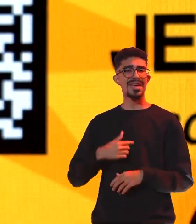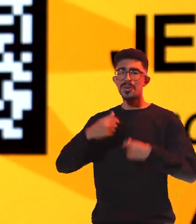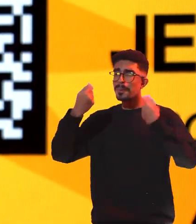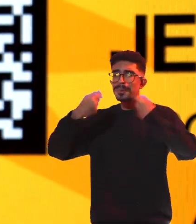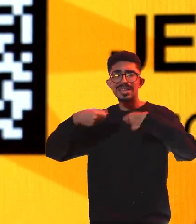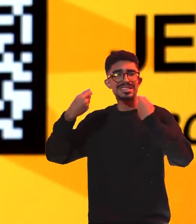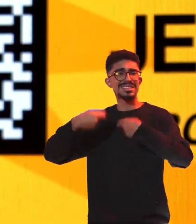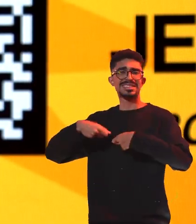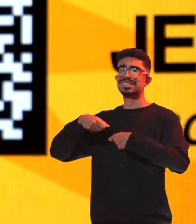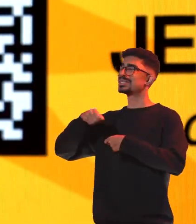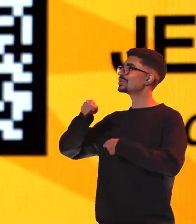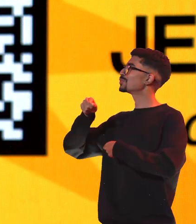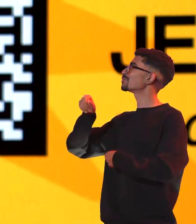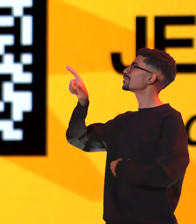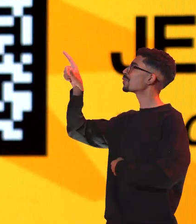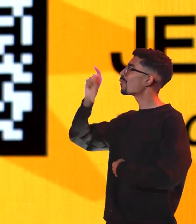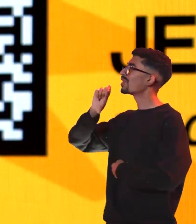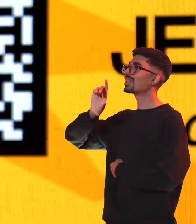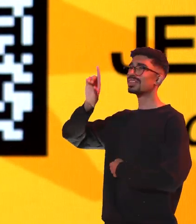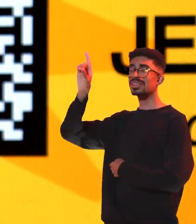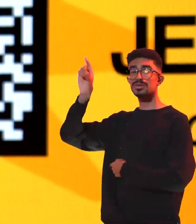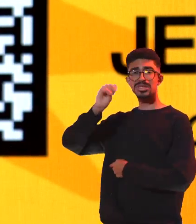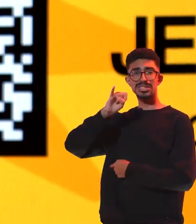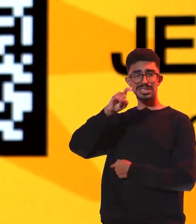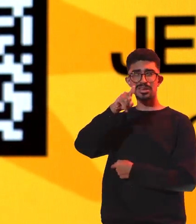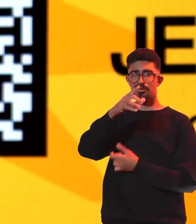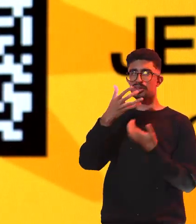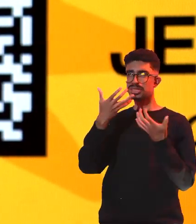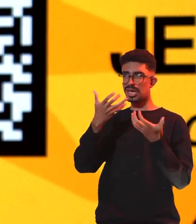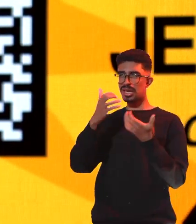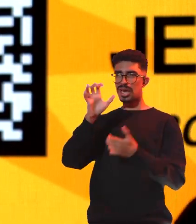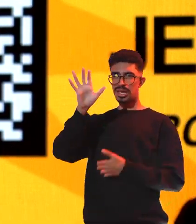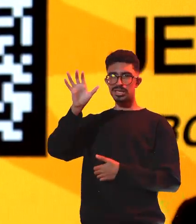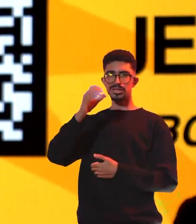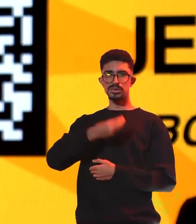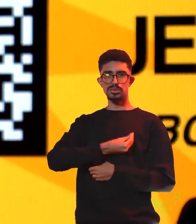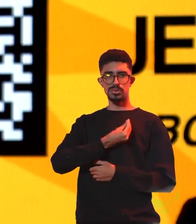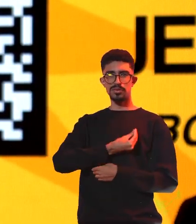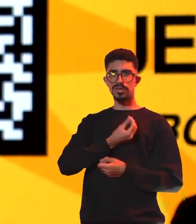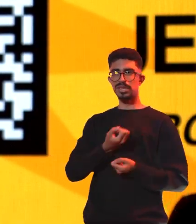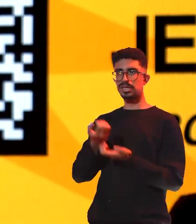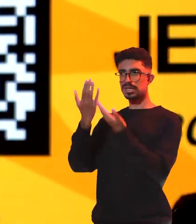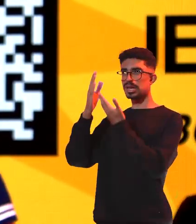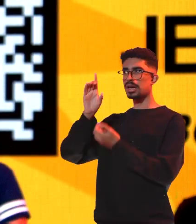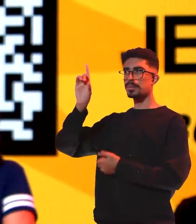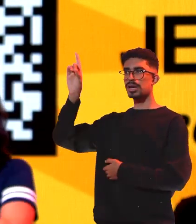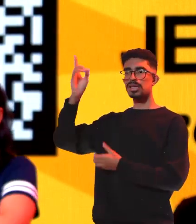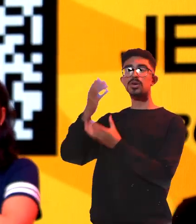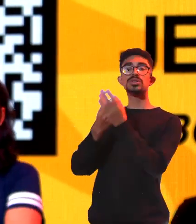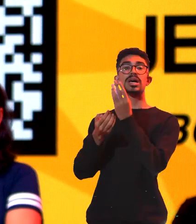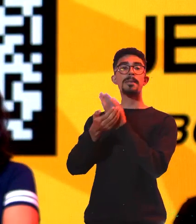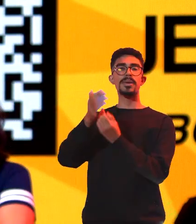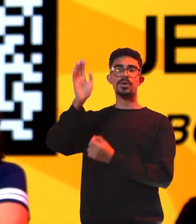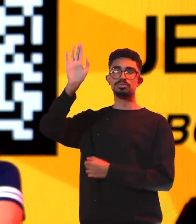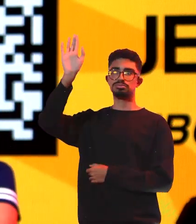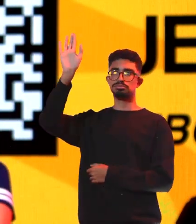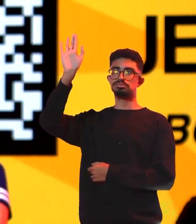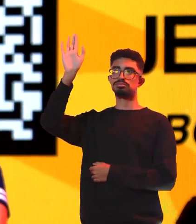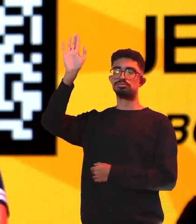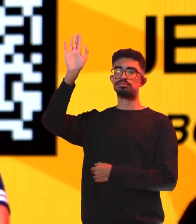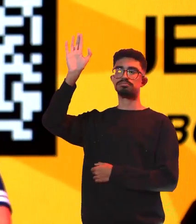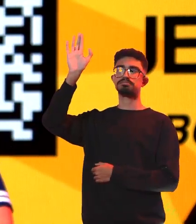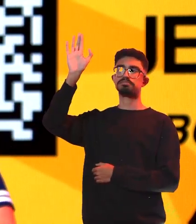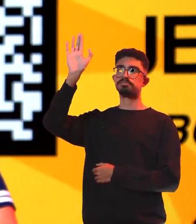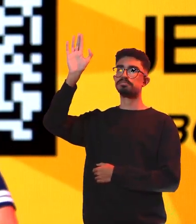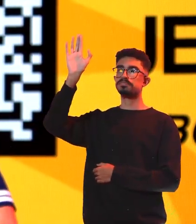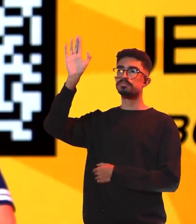quero Jesus. Se você quer entregar sua vida para Jesus, levante sua mão onde você está. Deus te abençoe, meu irmão. Mais alguém quer entregar a vida para Jesus? Deus